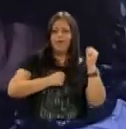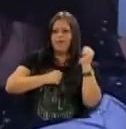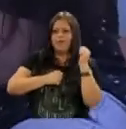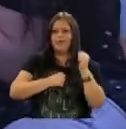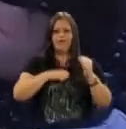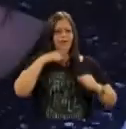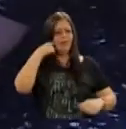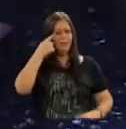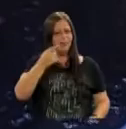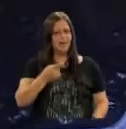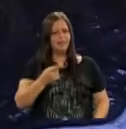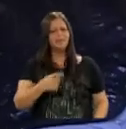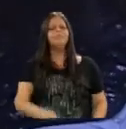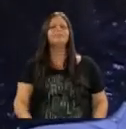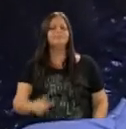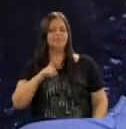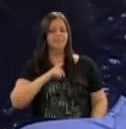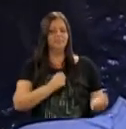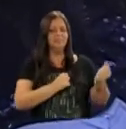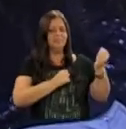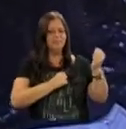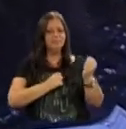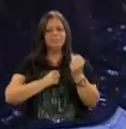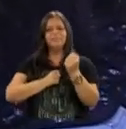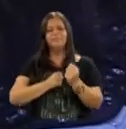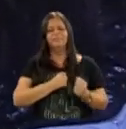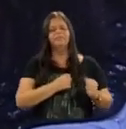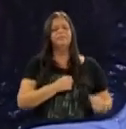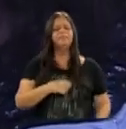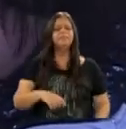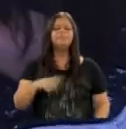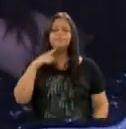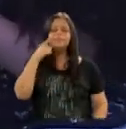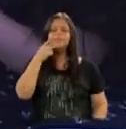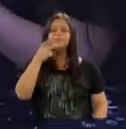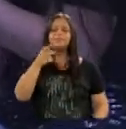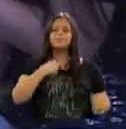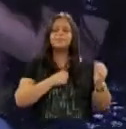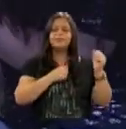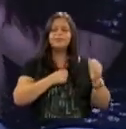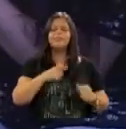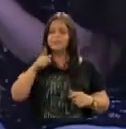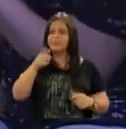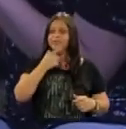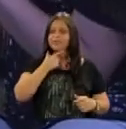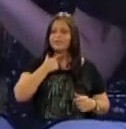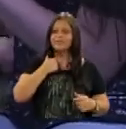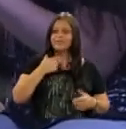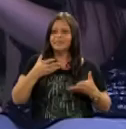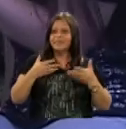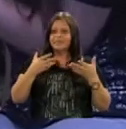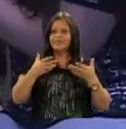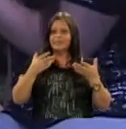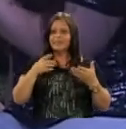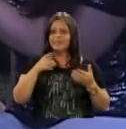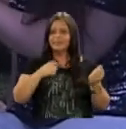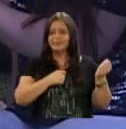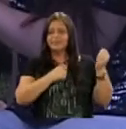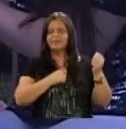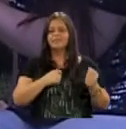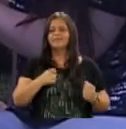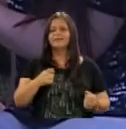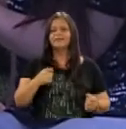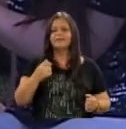baile ai então amanhã a gente fala um pouquinho do bahia que ansiosa pelo bairro tomás ansiosa com a competição a